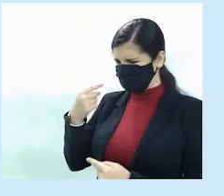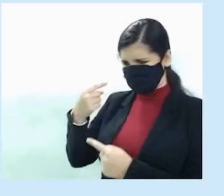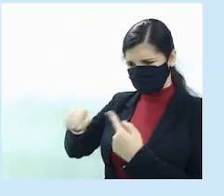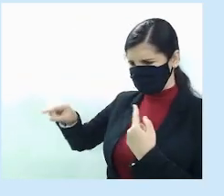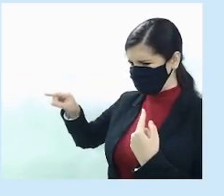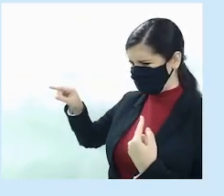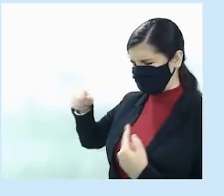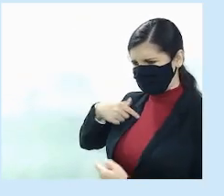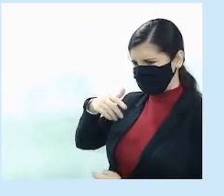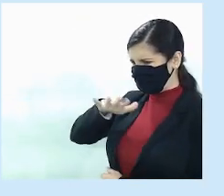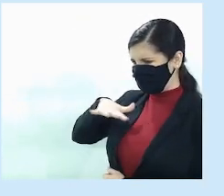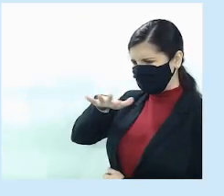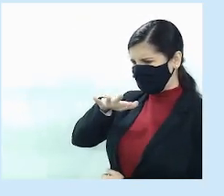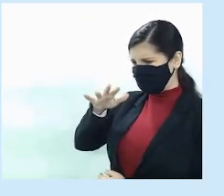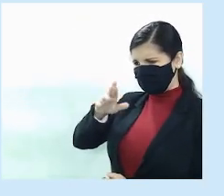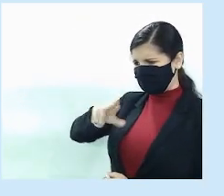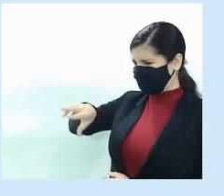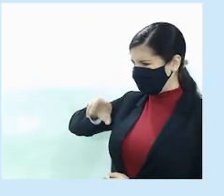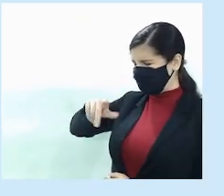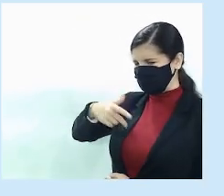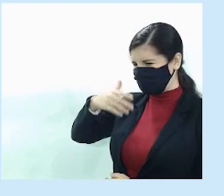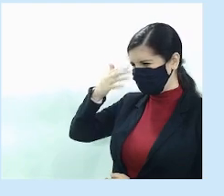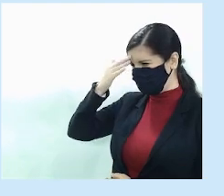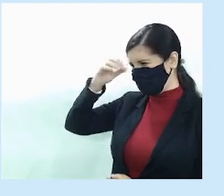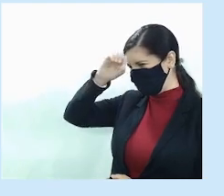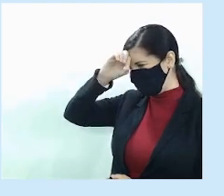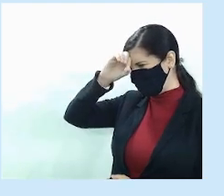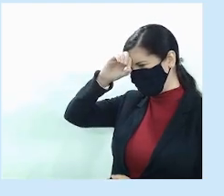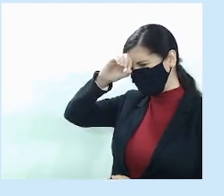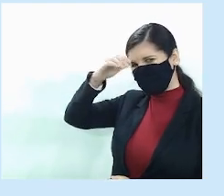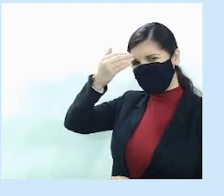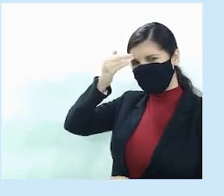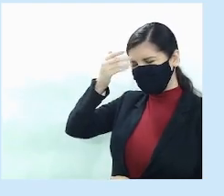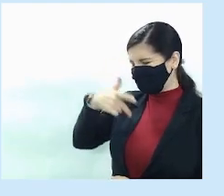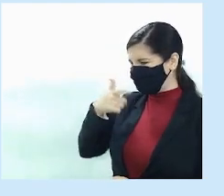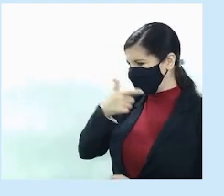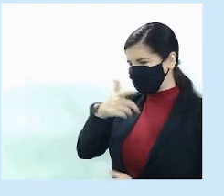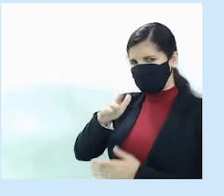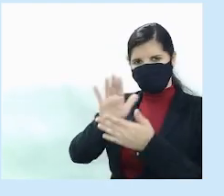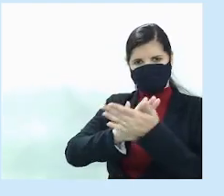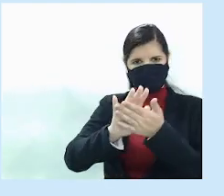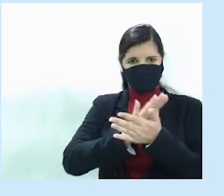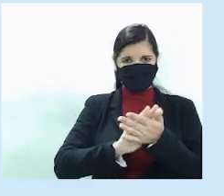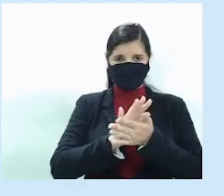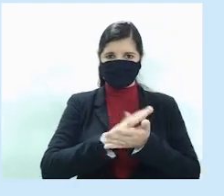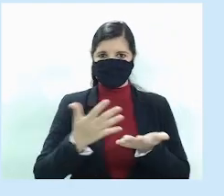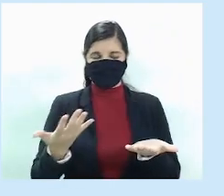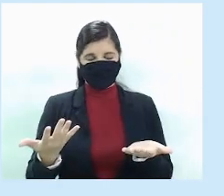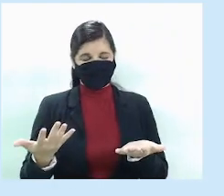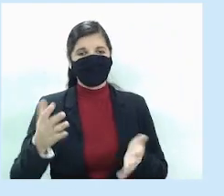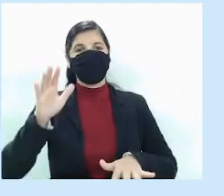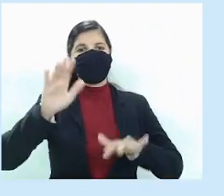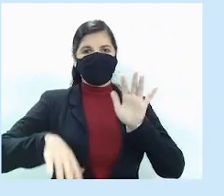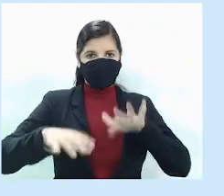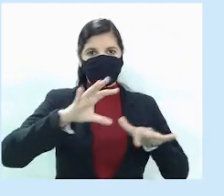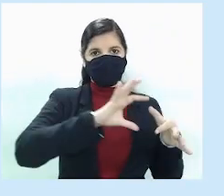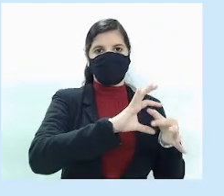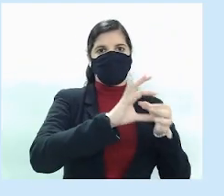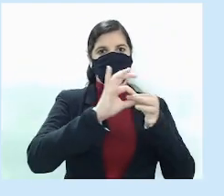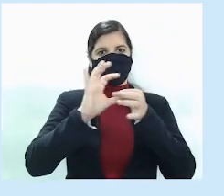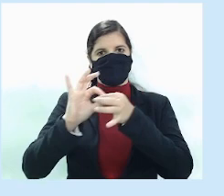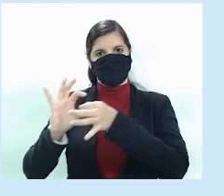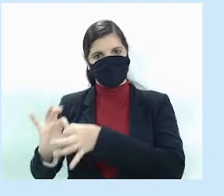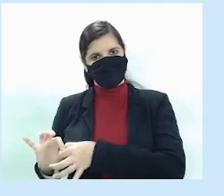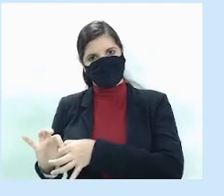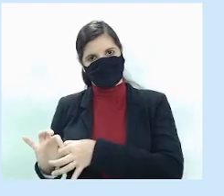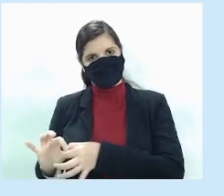vezes eu vou ficar um pouco perdido na piada e às vezes eu nem vou achar tão engraçado. Então, o contexto é muito